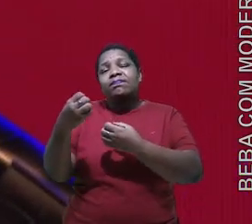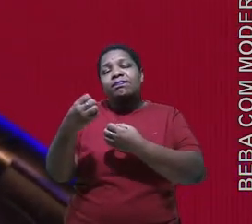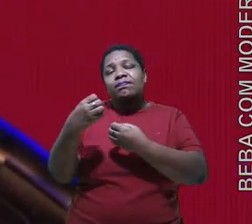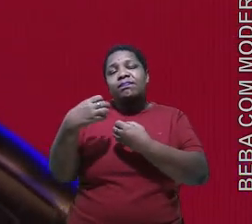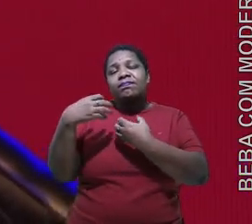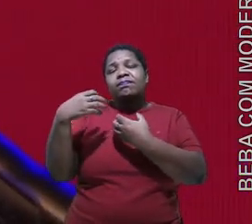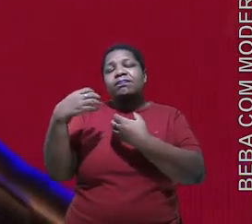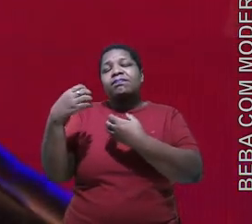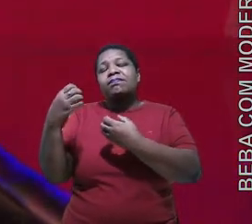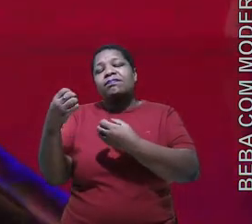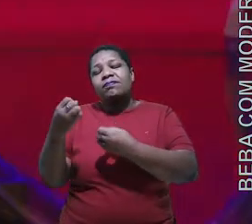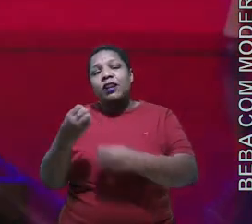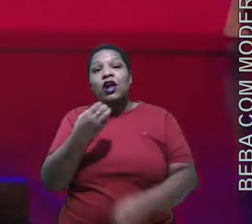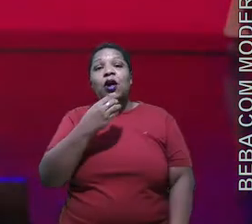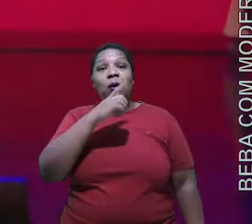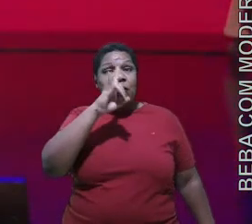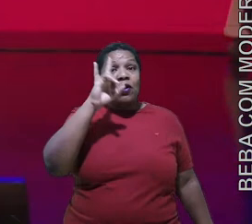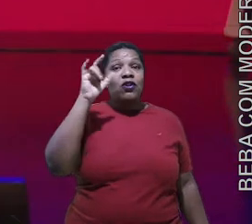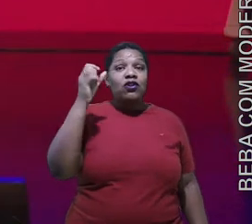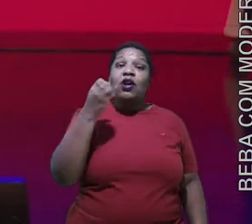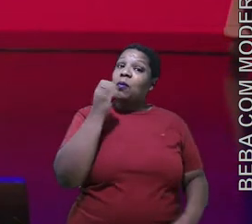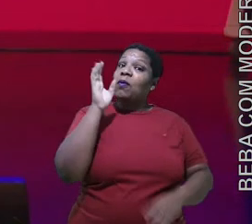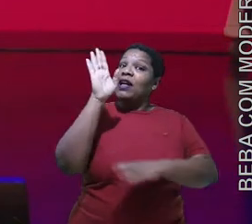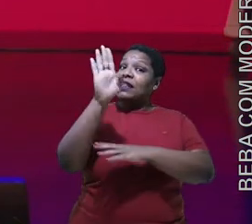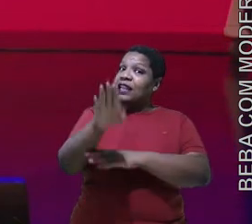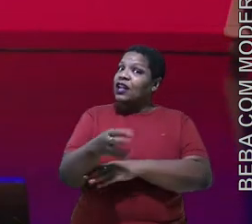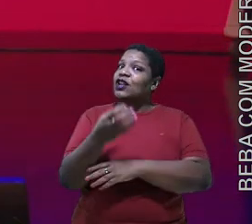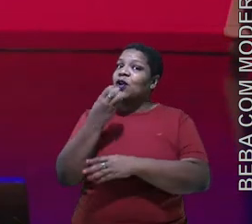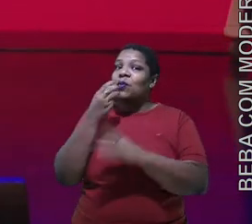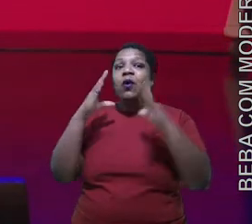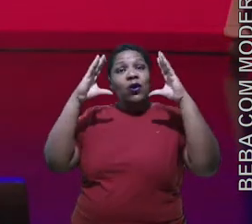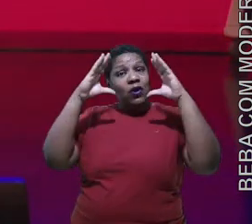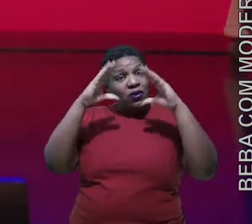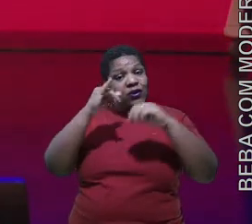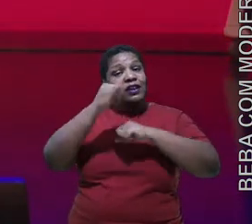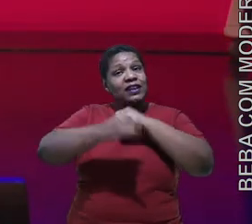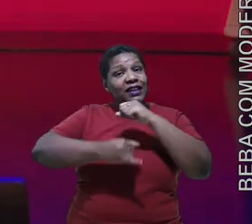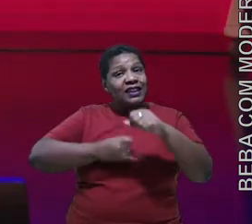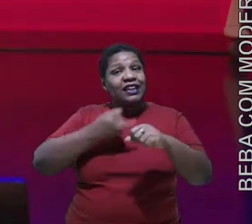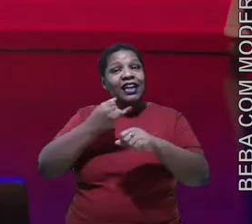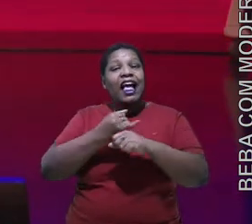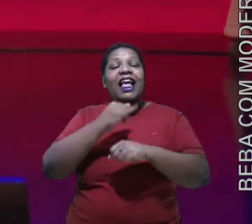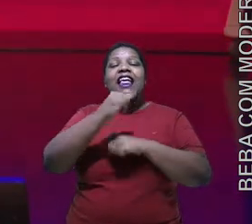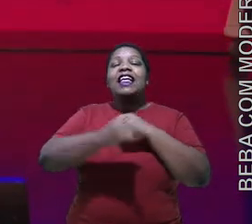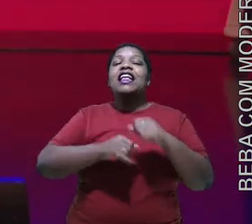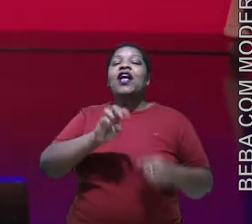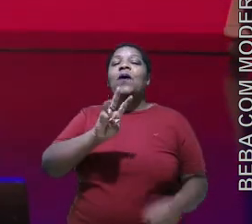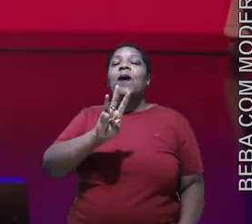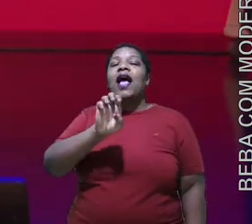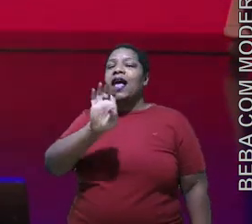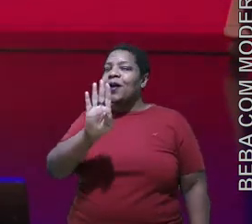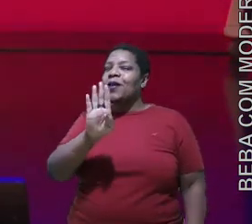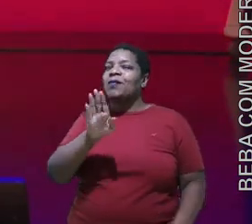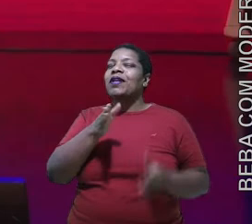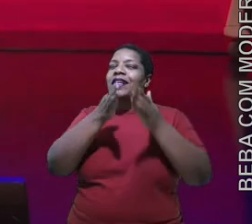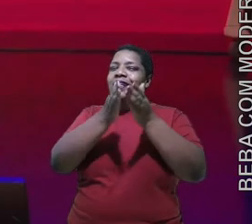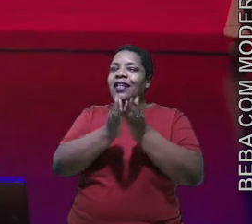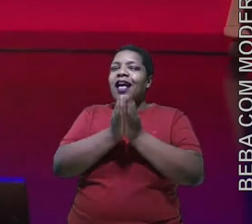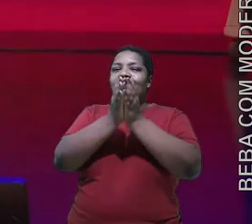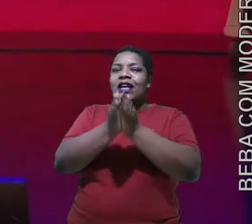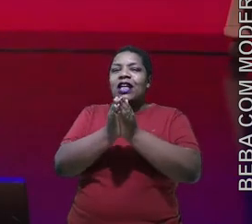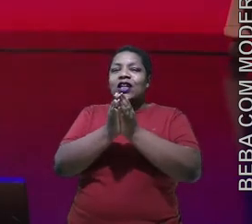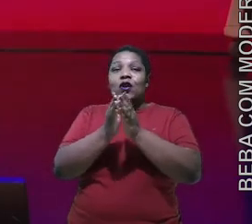bom dia boa tarde boa noite Internauta inteiro ever navegante dos